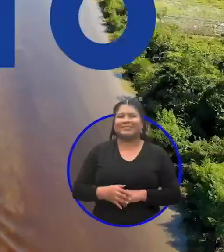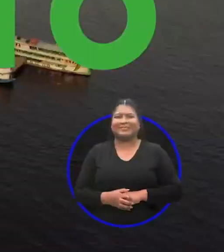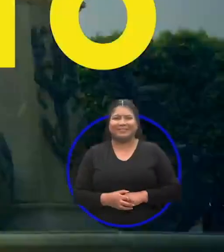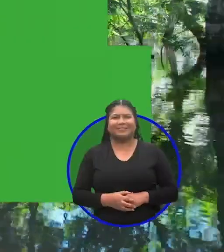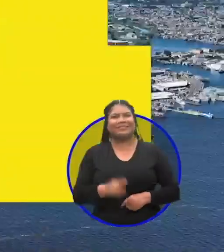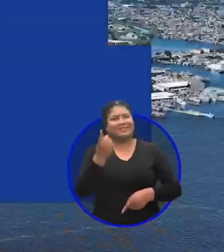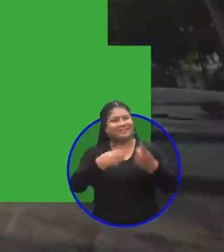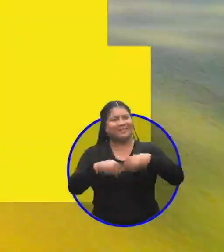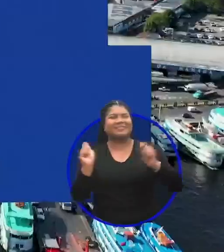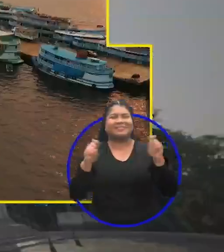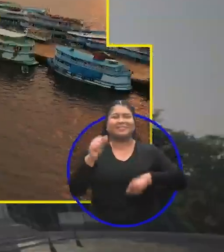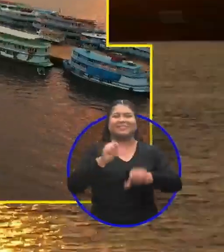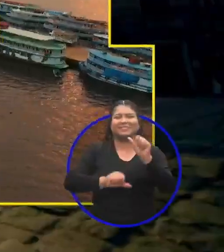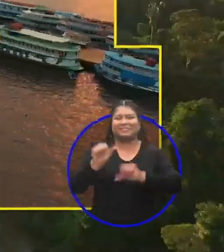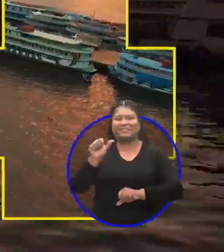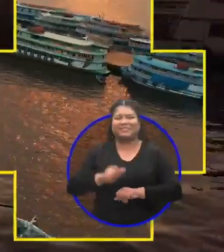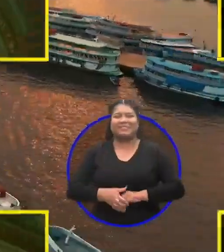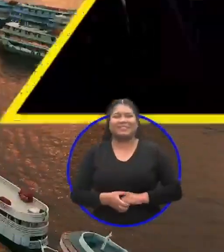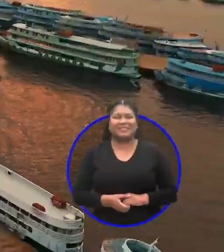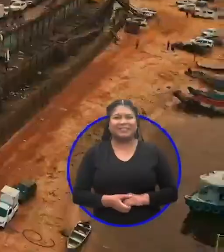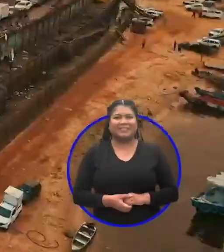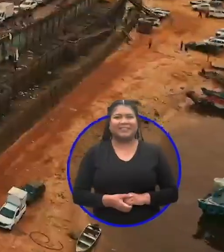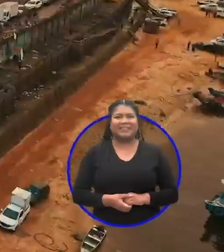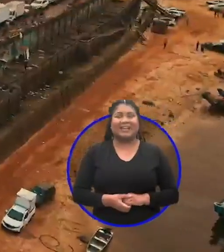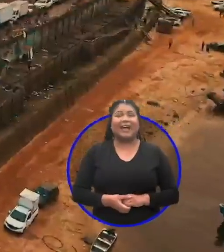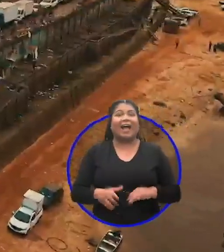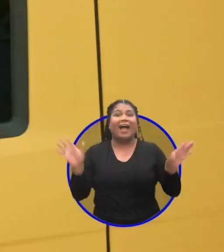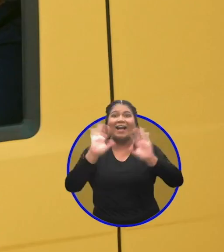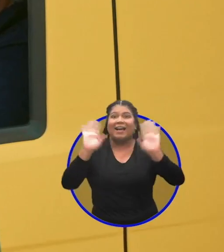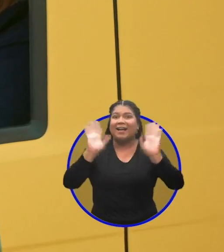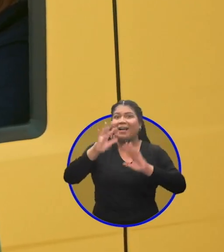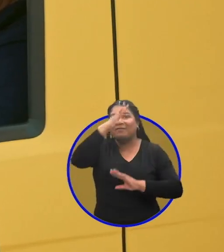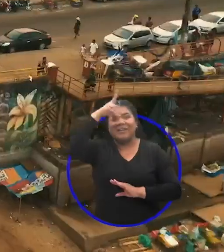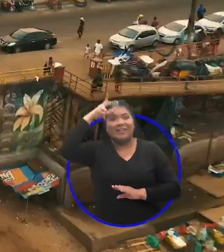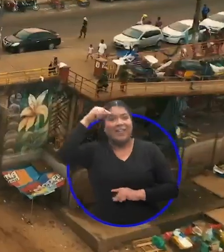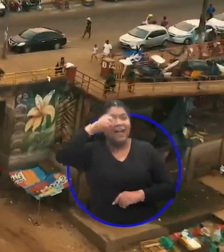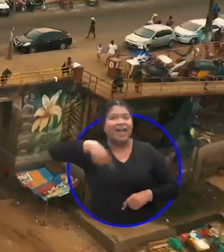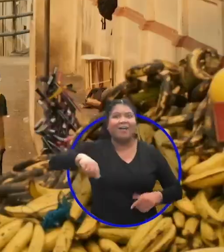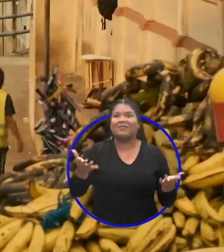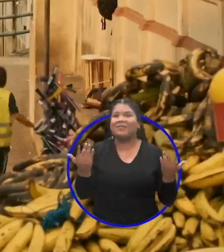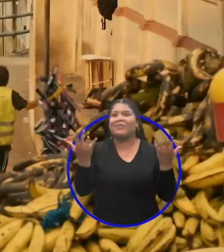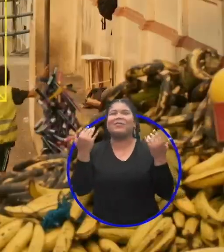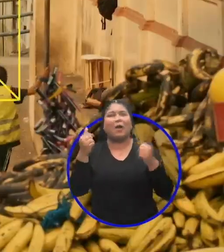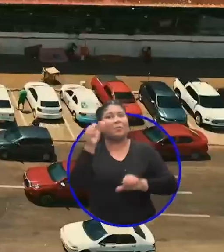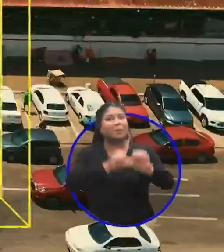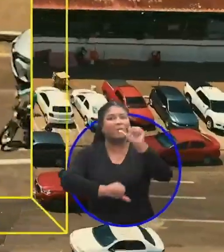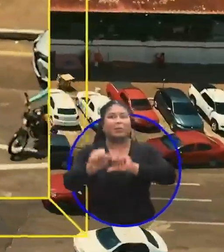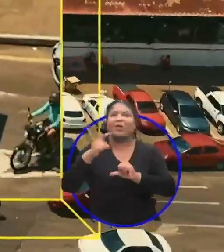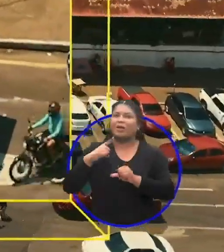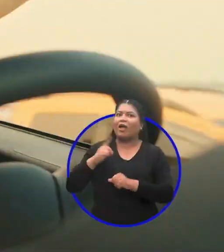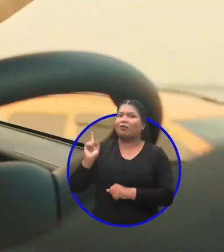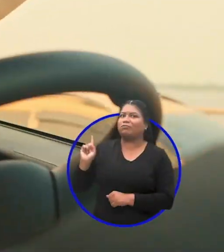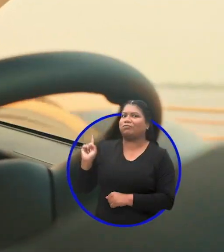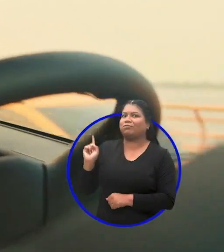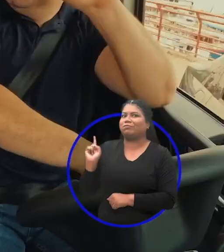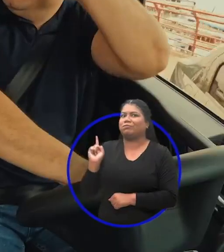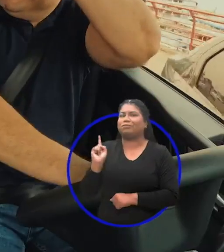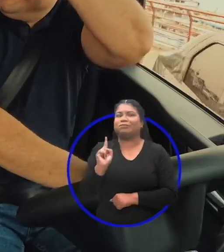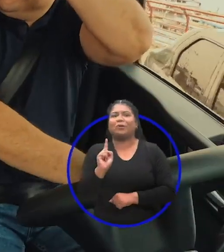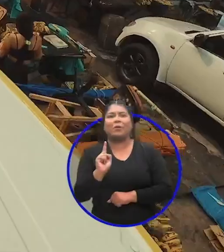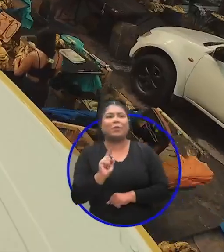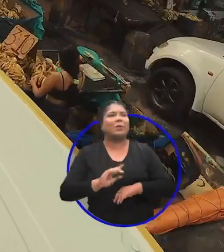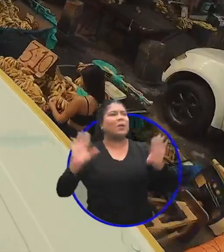Prefeito 44. Pronto pra mudar. Alô, povo de Manaus! A mudança tá